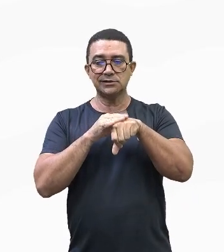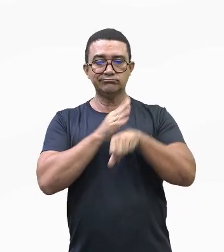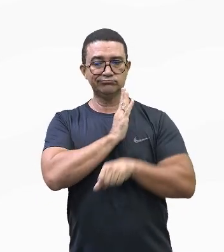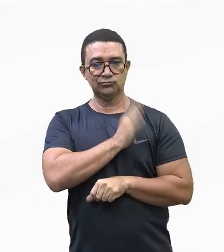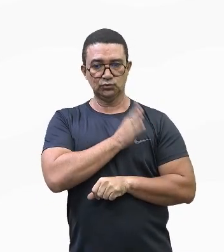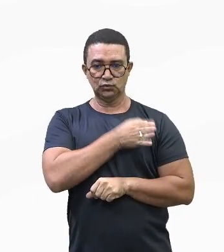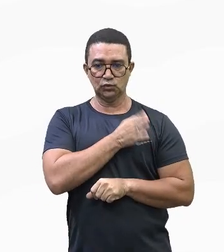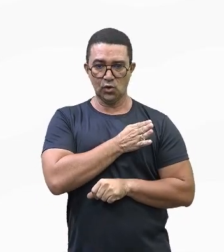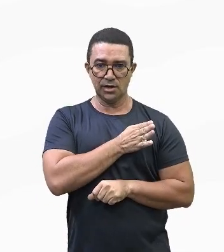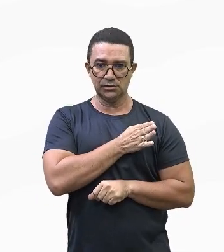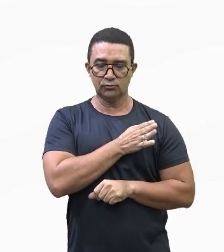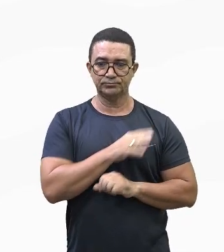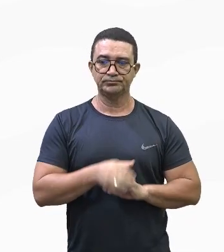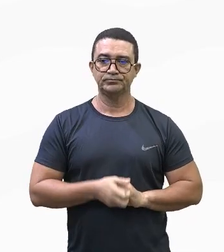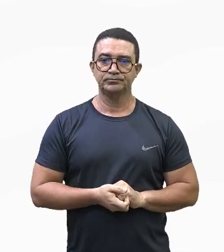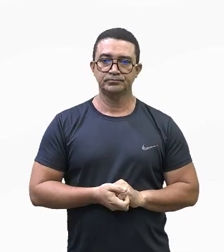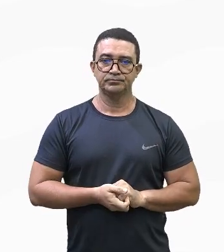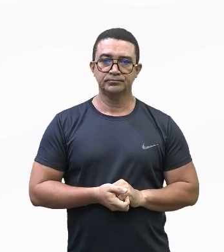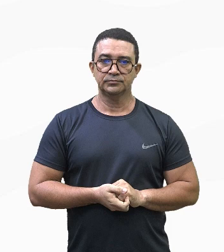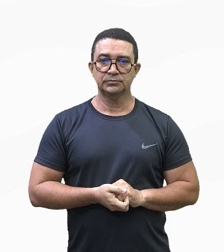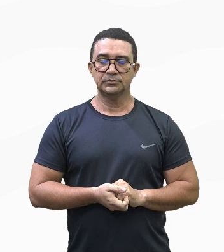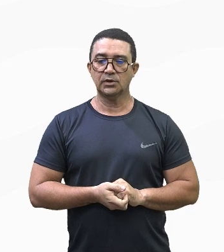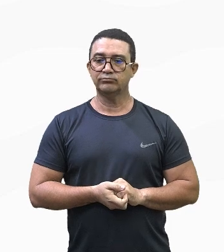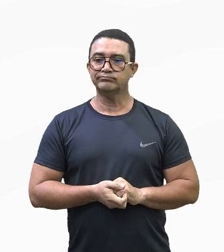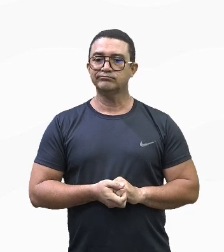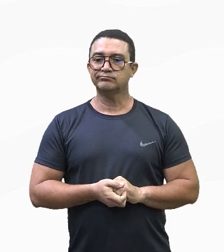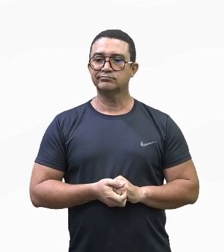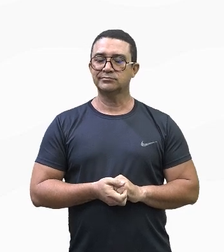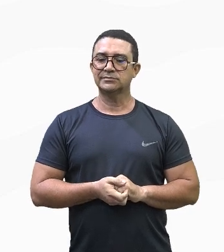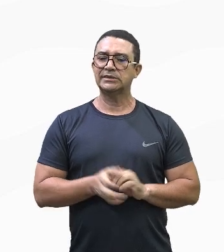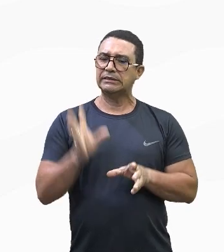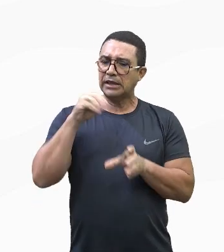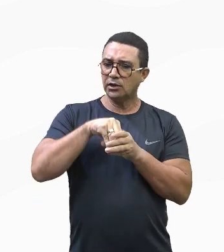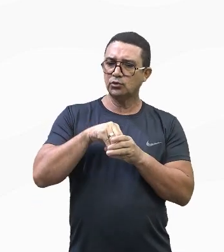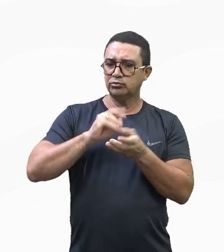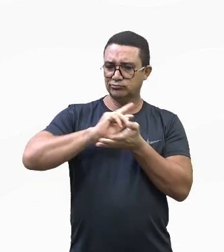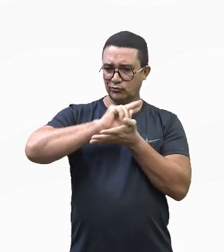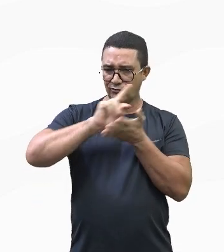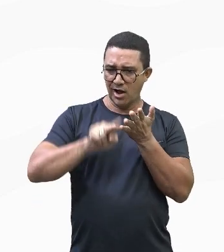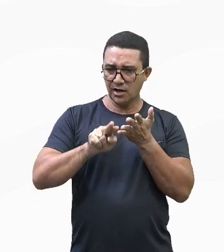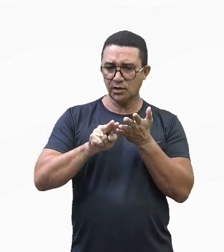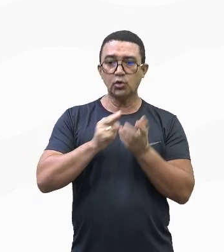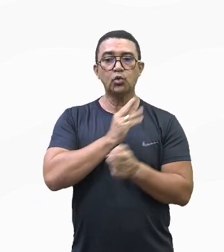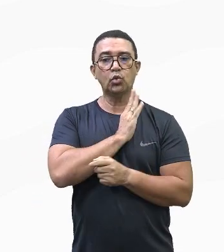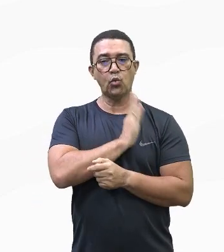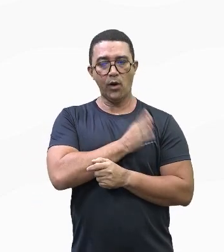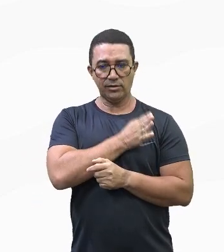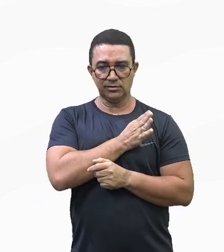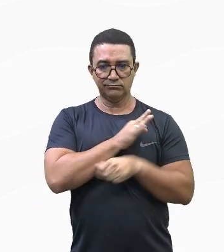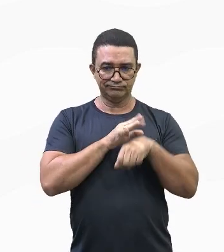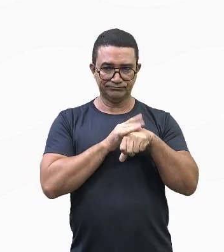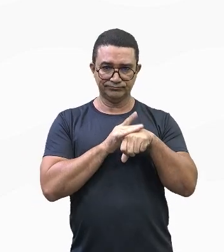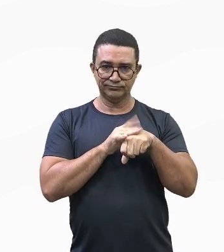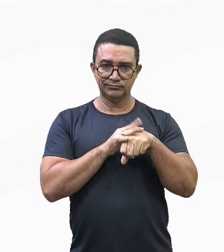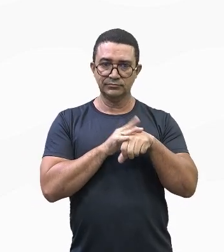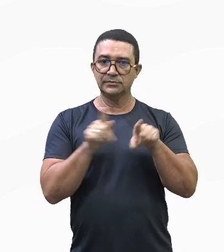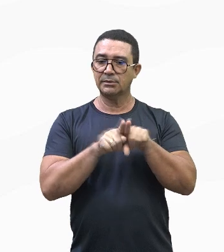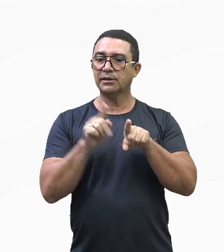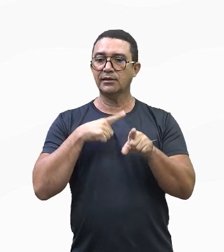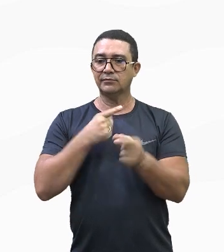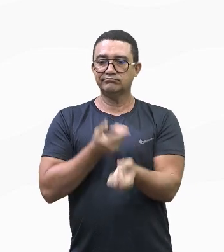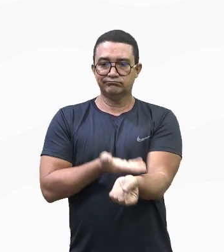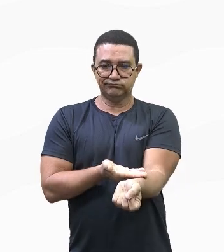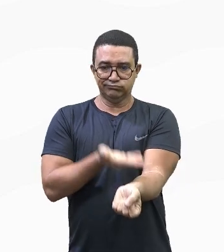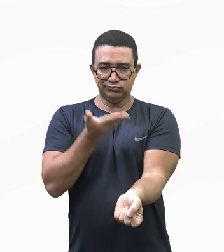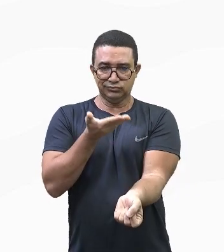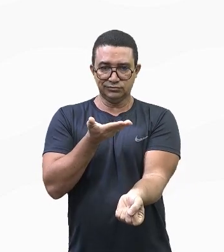professor. Isso, nós vamos continuar que dentre essas doenças cardiovasculares também tem a hipertensão arterial, tá?